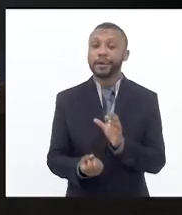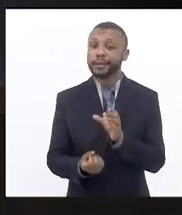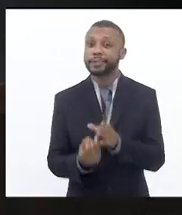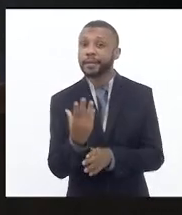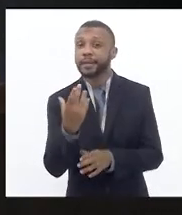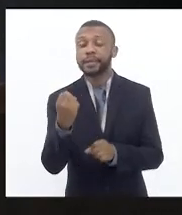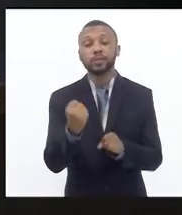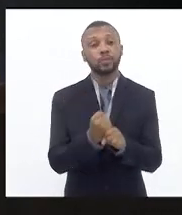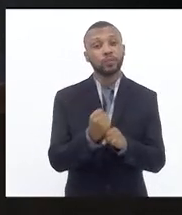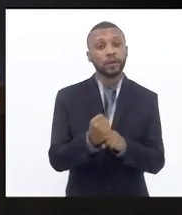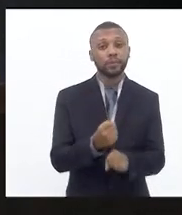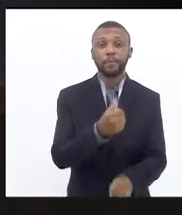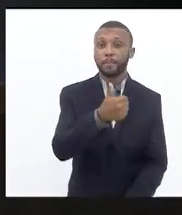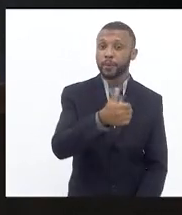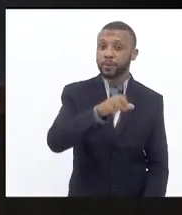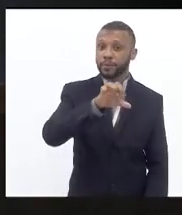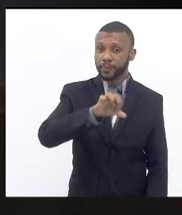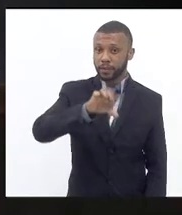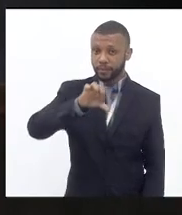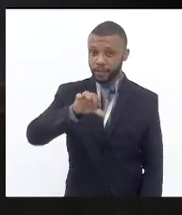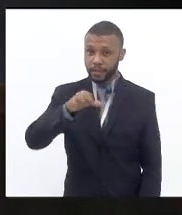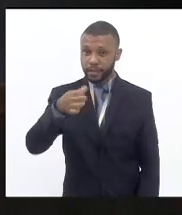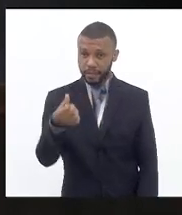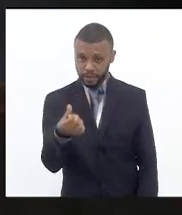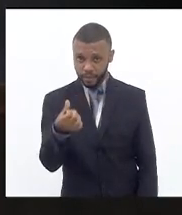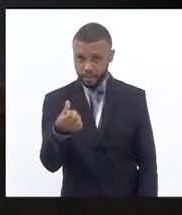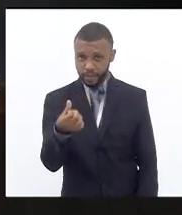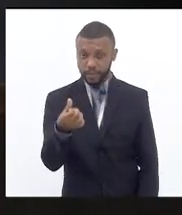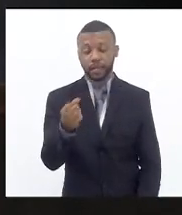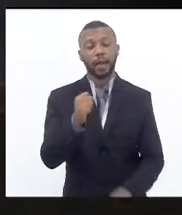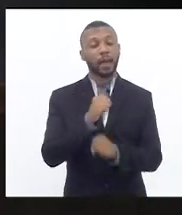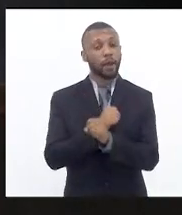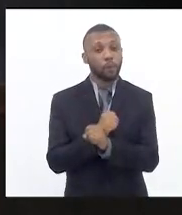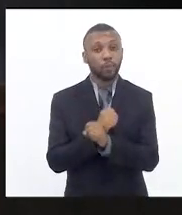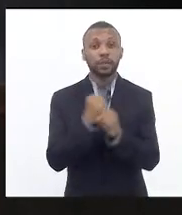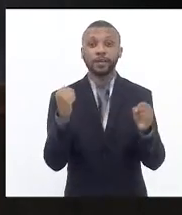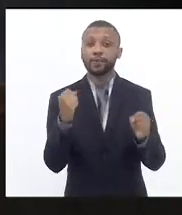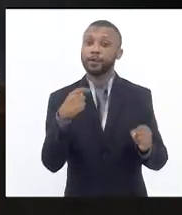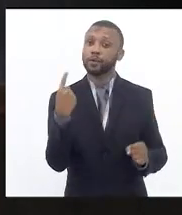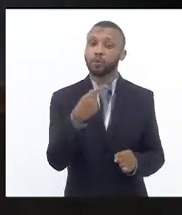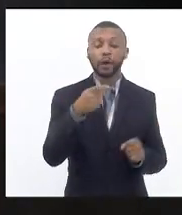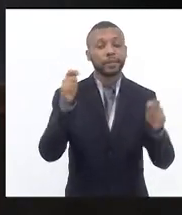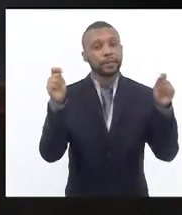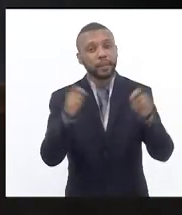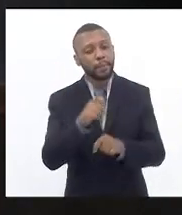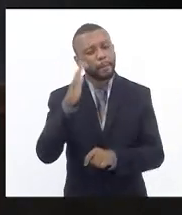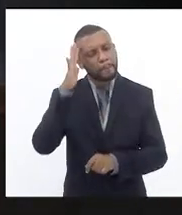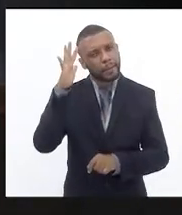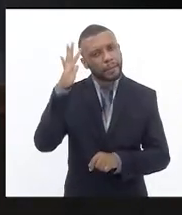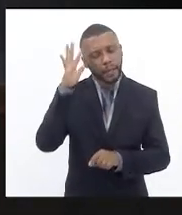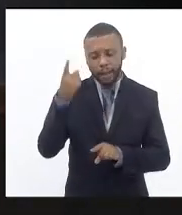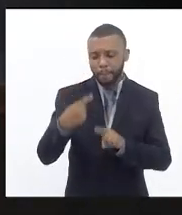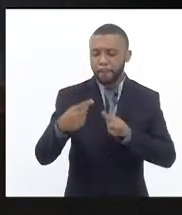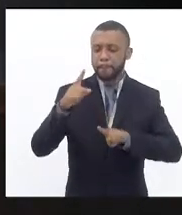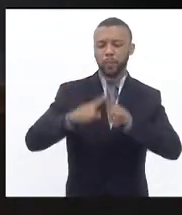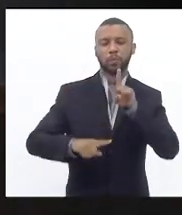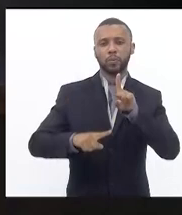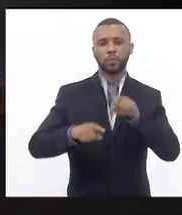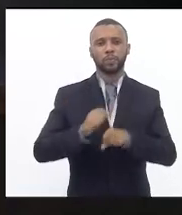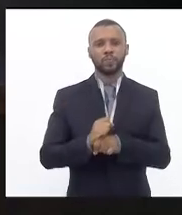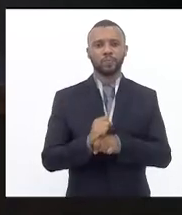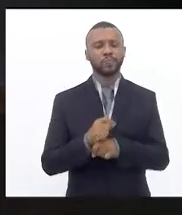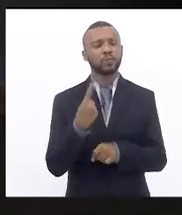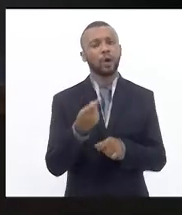Oi e a impossível o que a gente possa pensar em desenvolvimento que a gente possa pensar